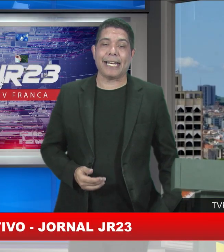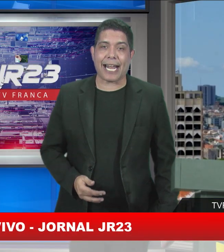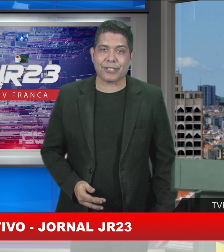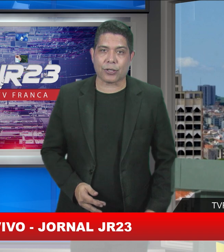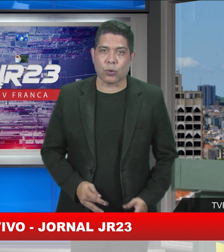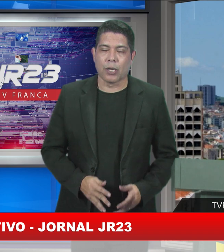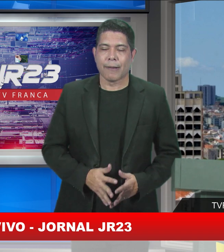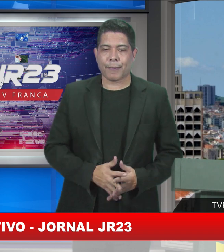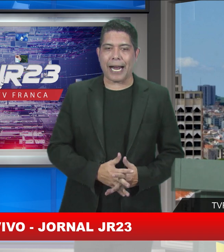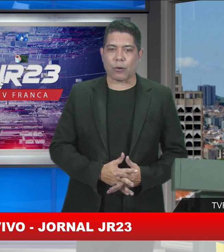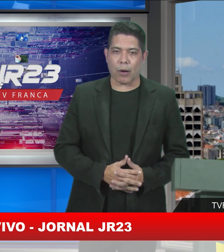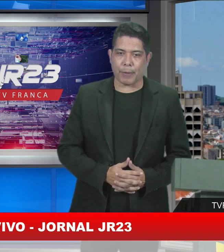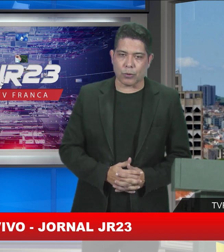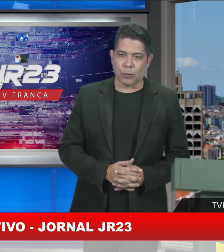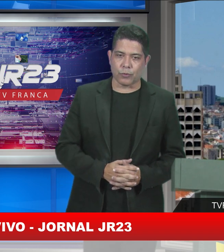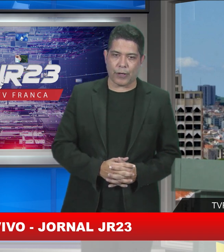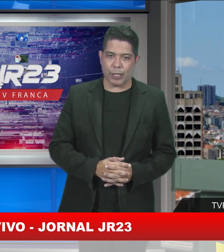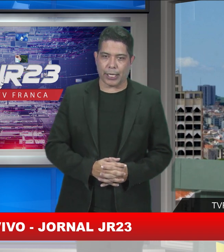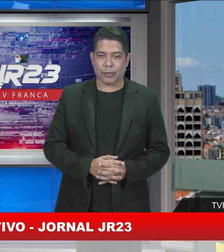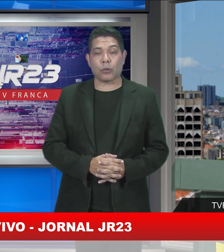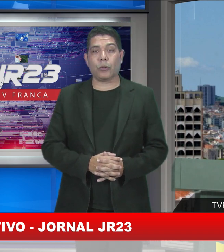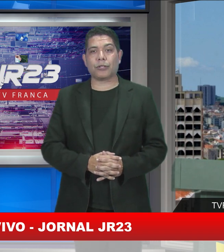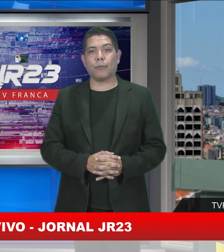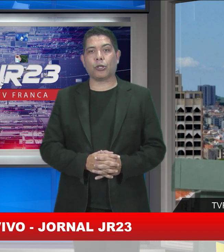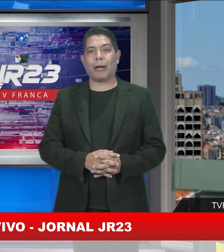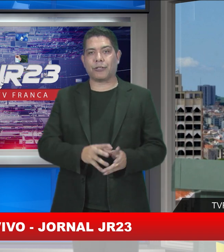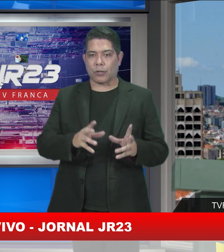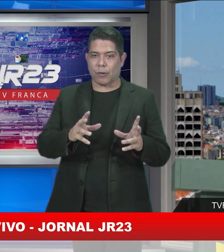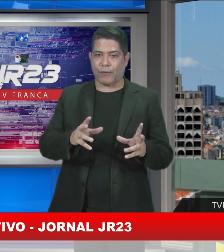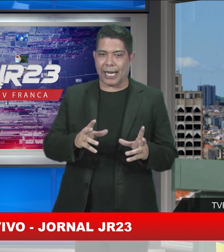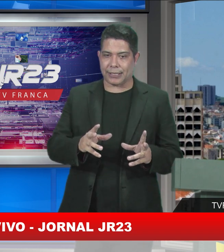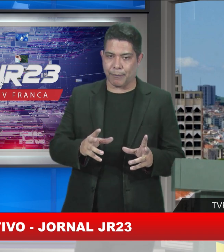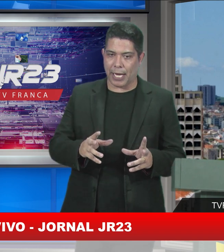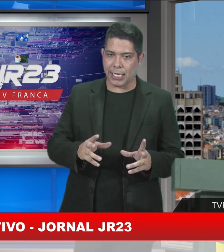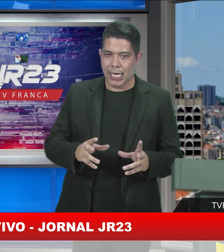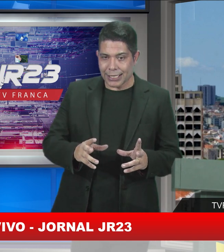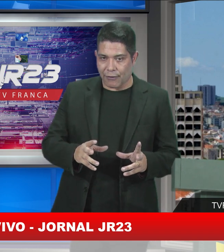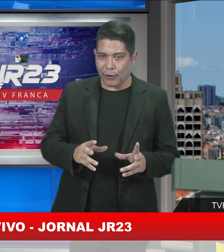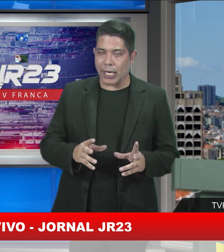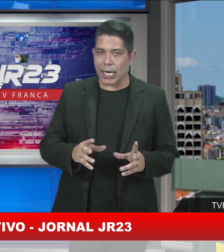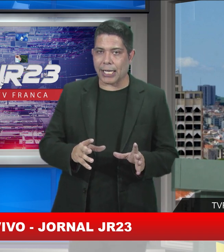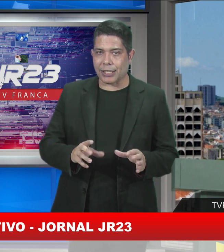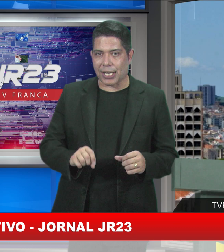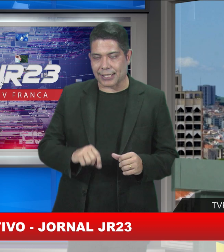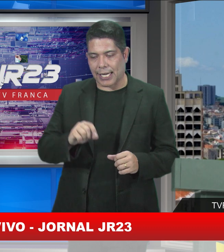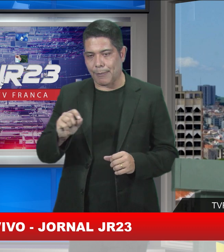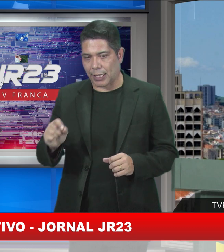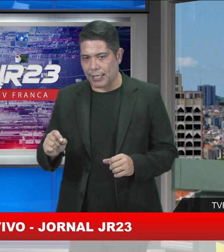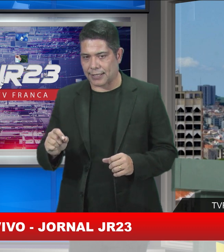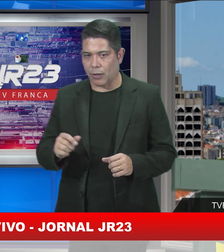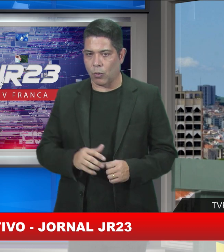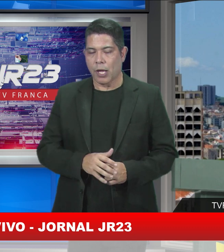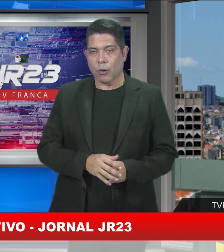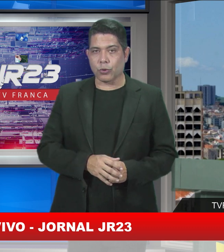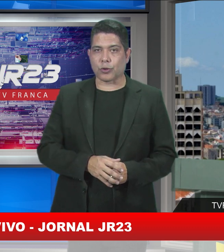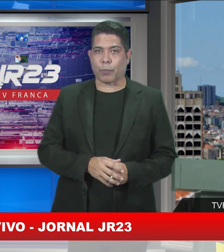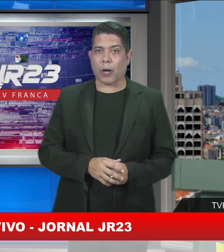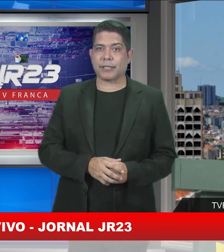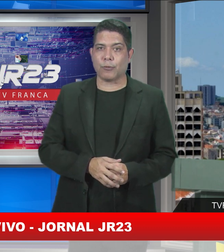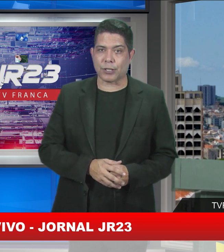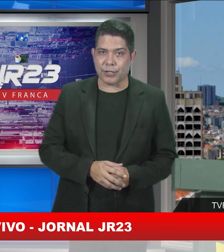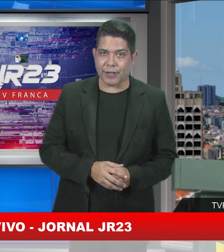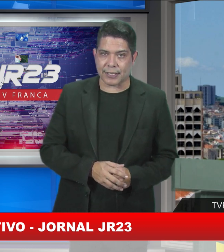título inédito da Copa do Mundo Feminina. Tudo isso e muito mais nós vamos falar também da Francana, que já sabe quem são